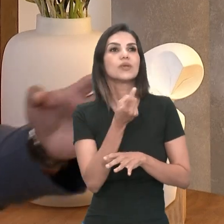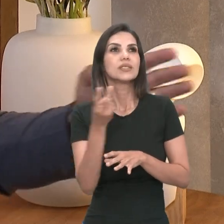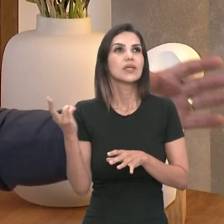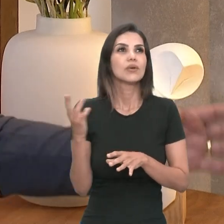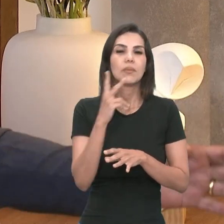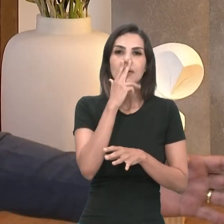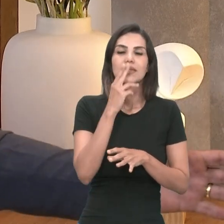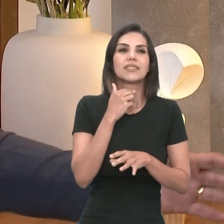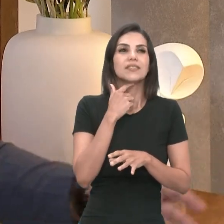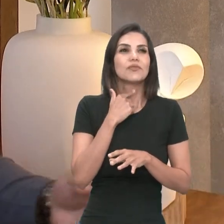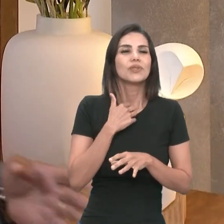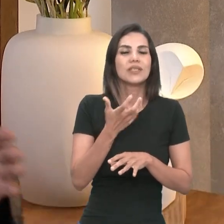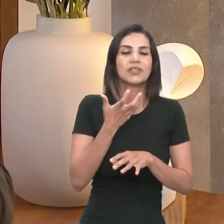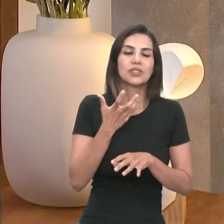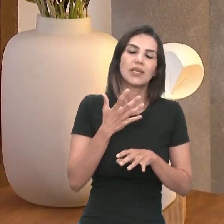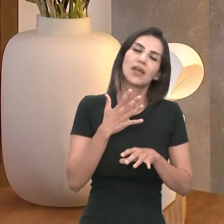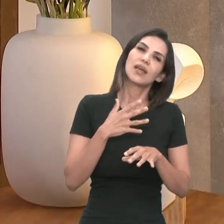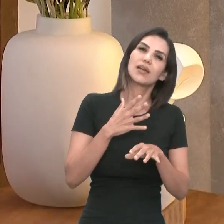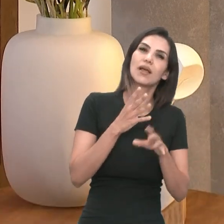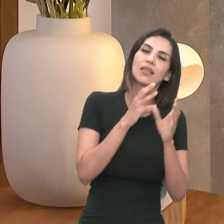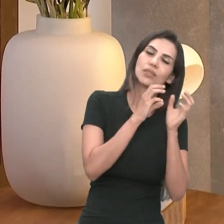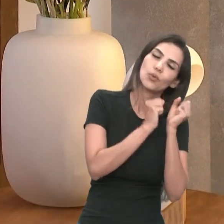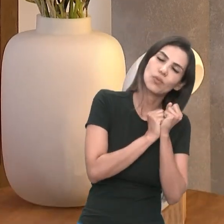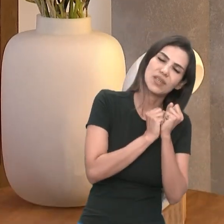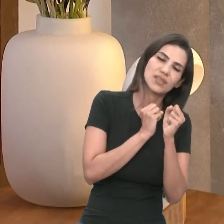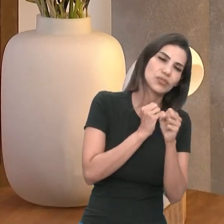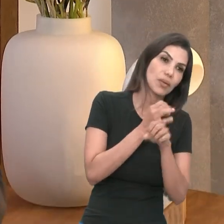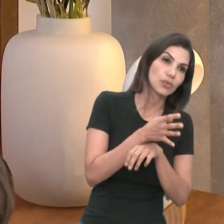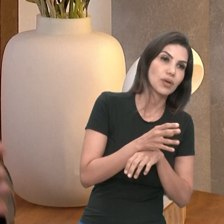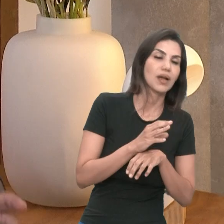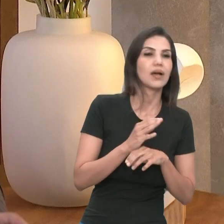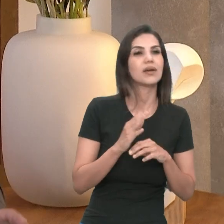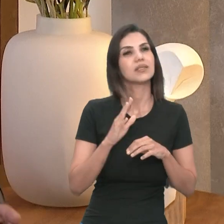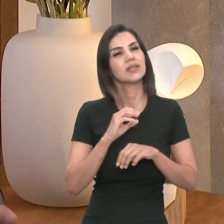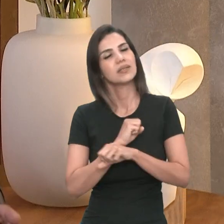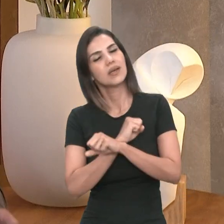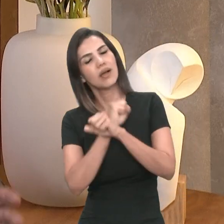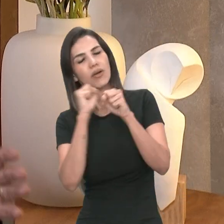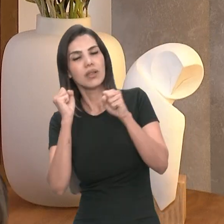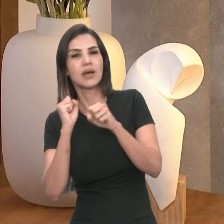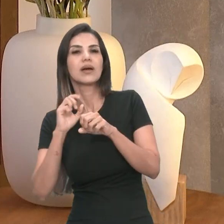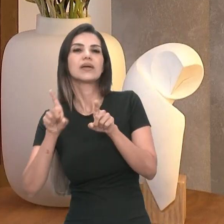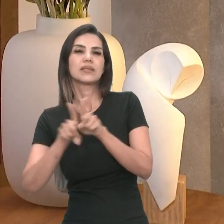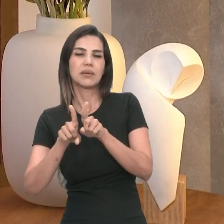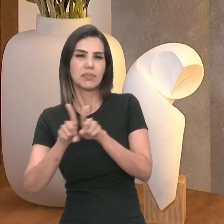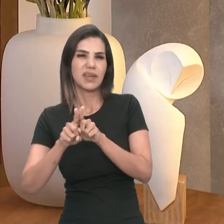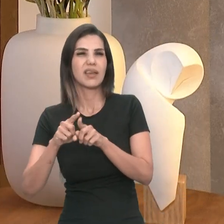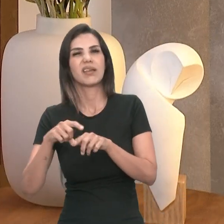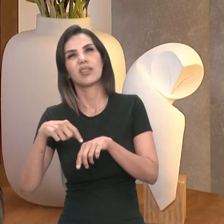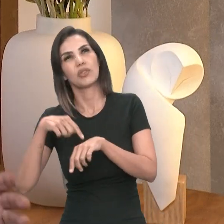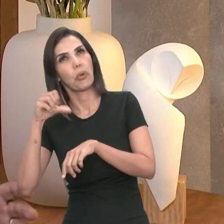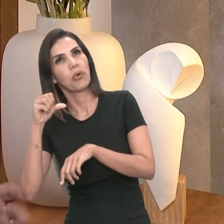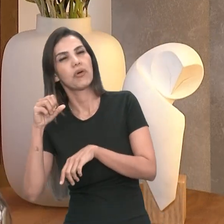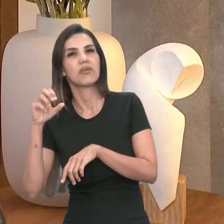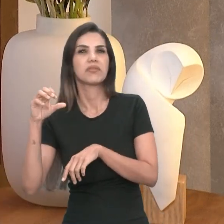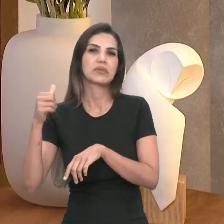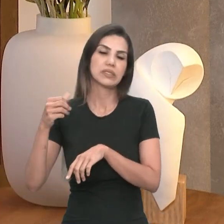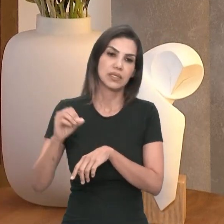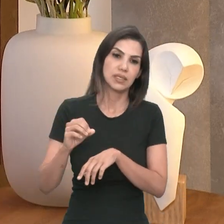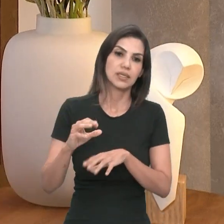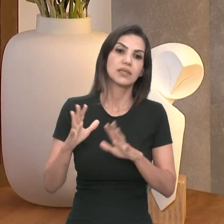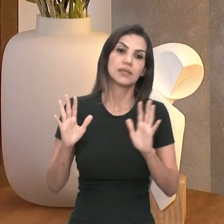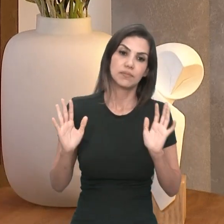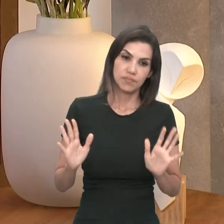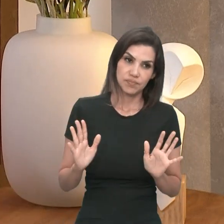mais tarde e acordar mais tarde, e outros dormir mais cedo e acordar mais cedo. Então, assim, quem dorme tarde e acorda tarde, nós chamamos